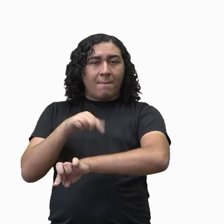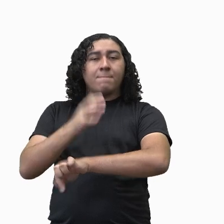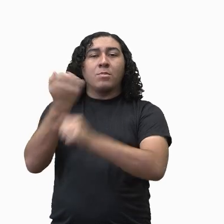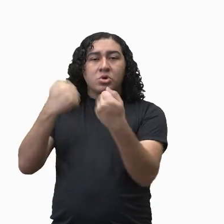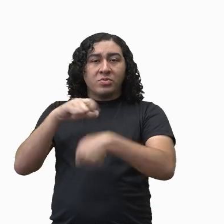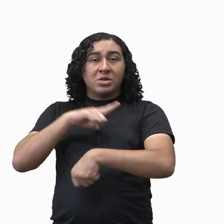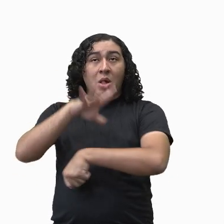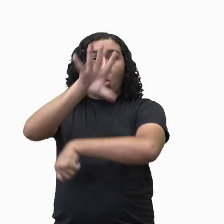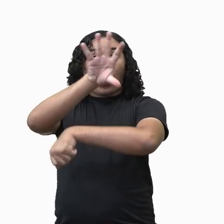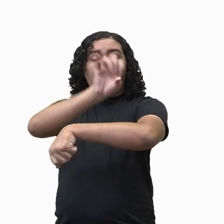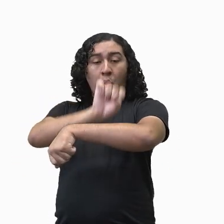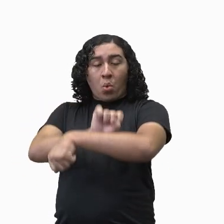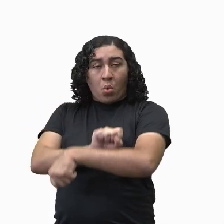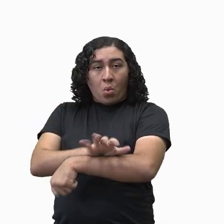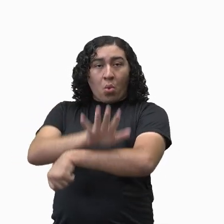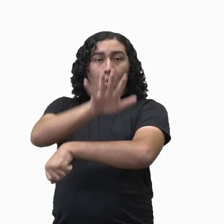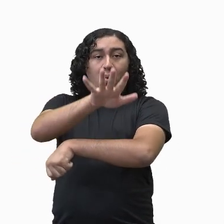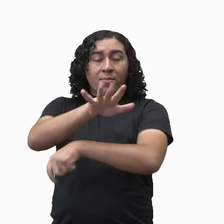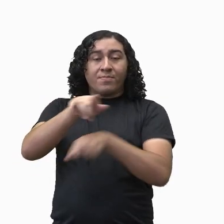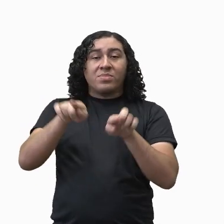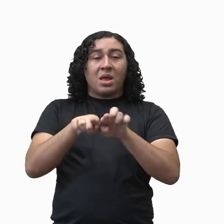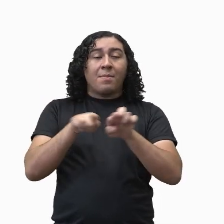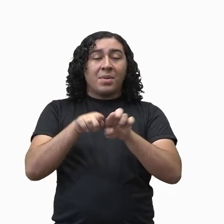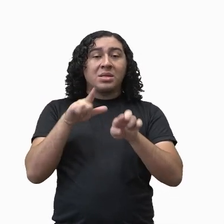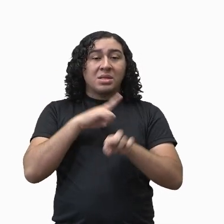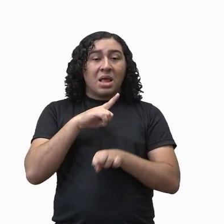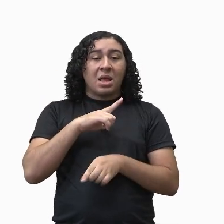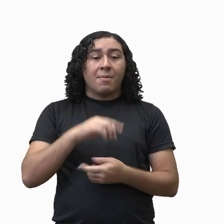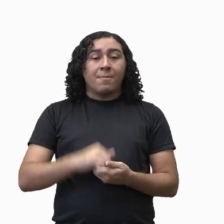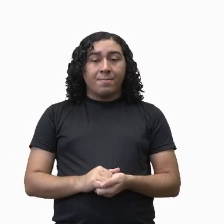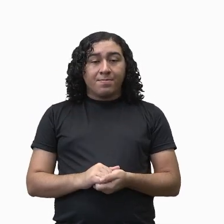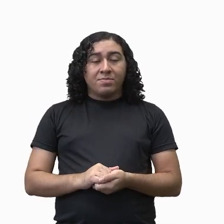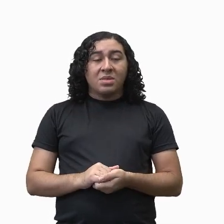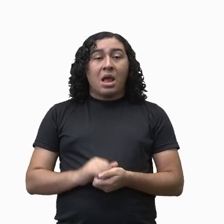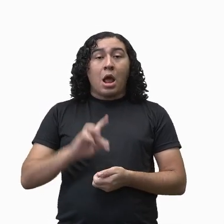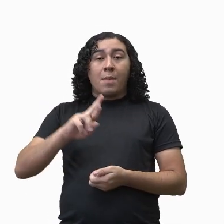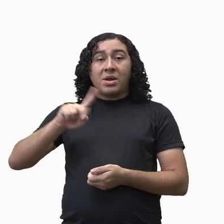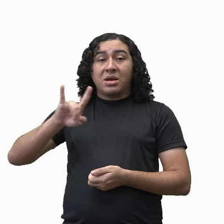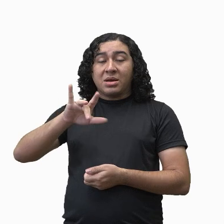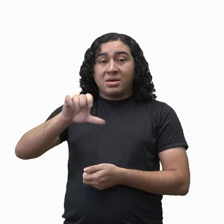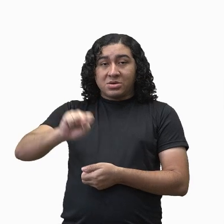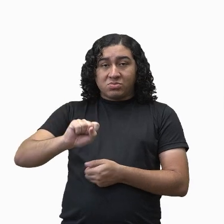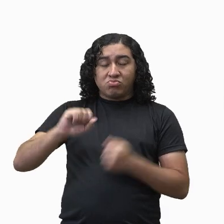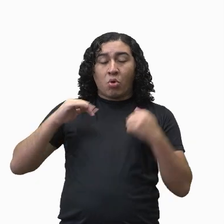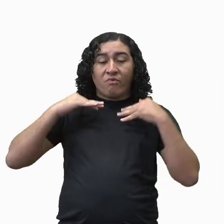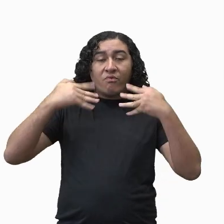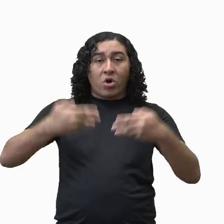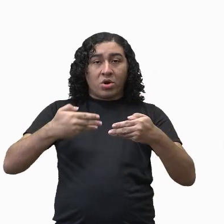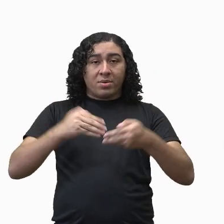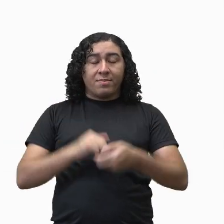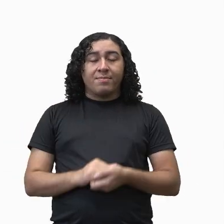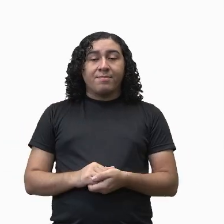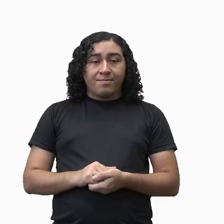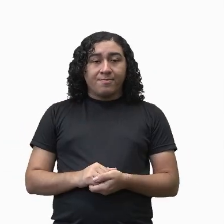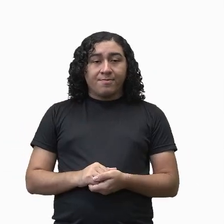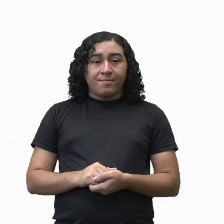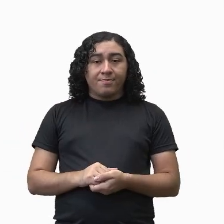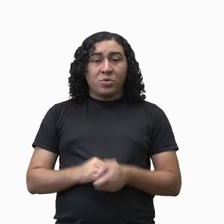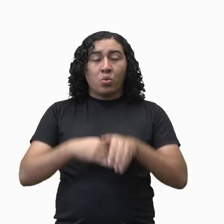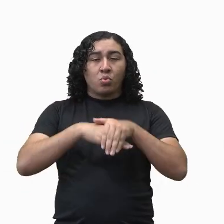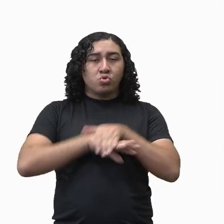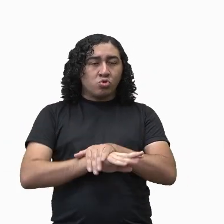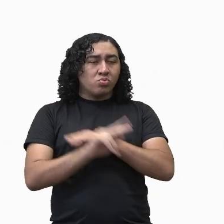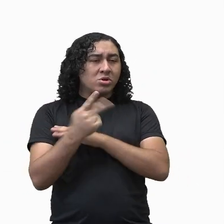espécies possuem brânquias externas em fase larval ou adulta. O hábito deles é variado, né?